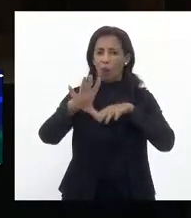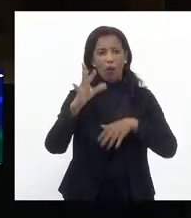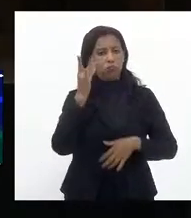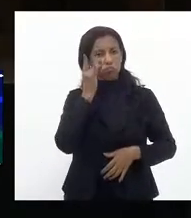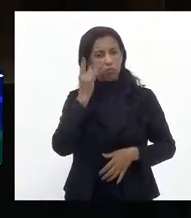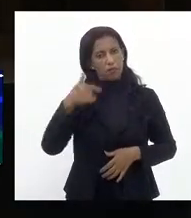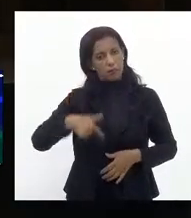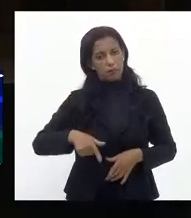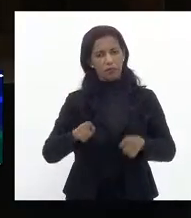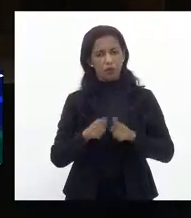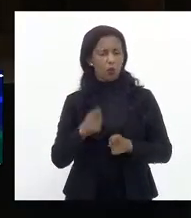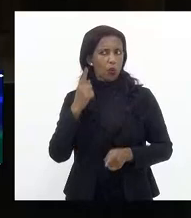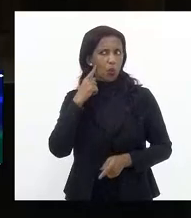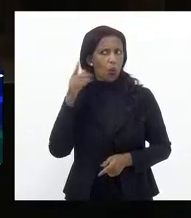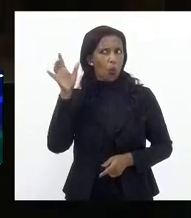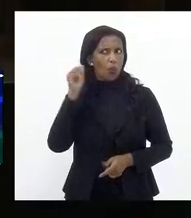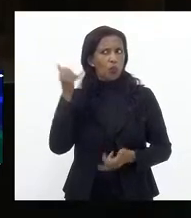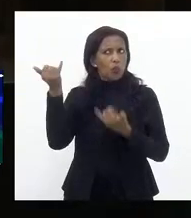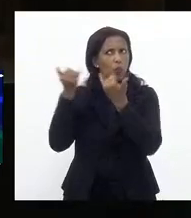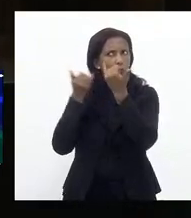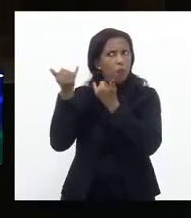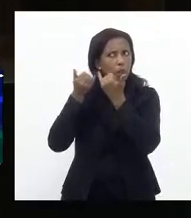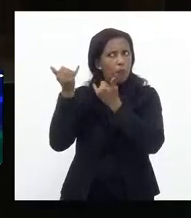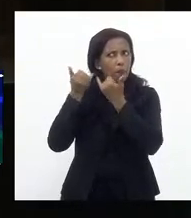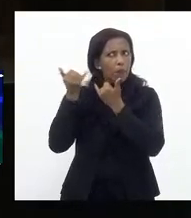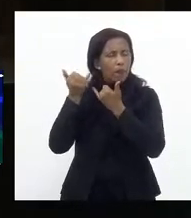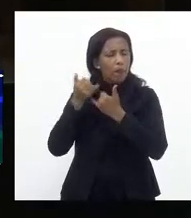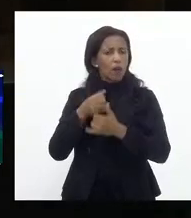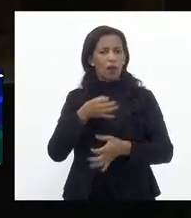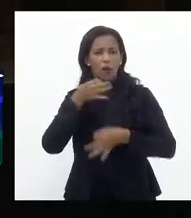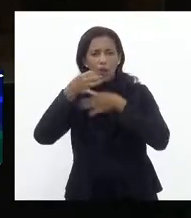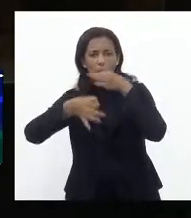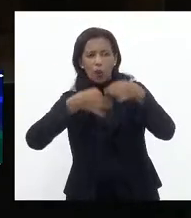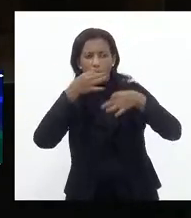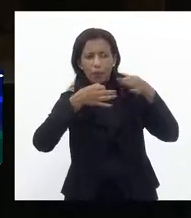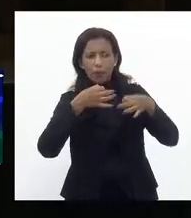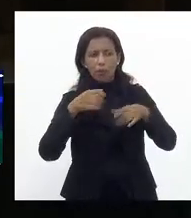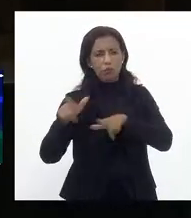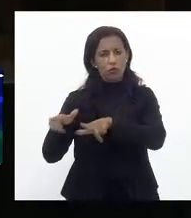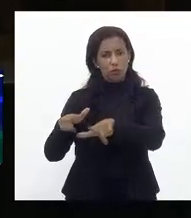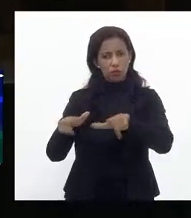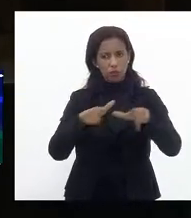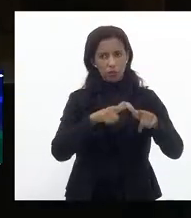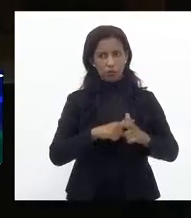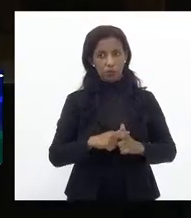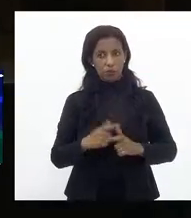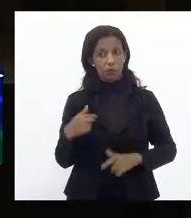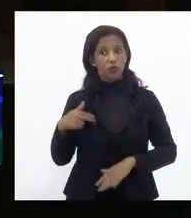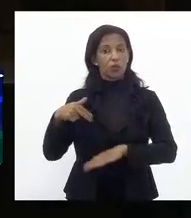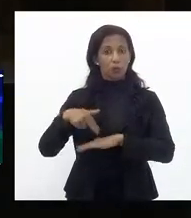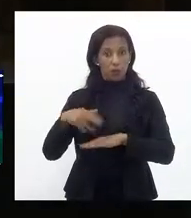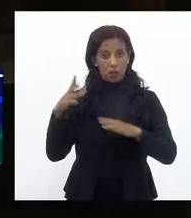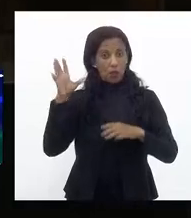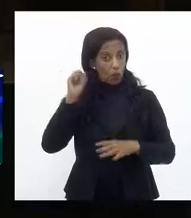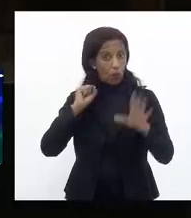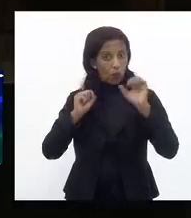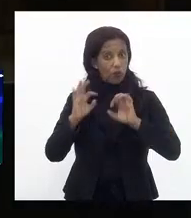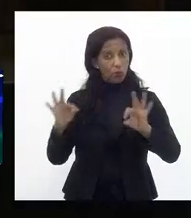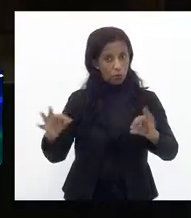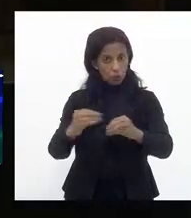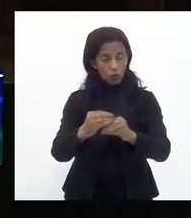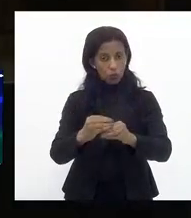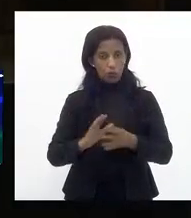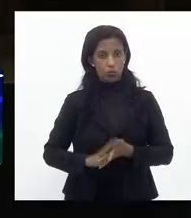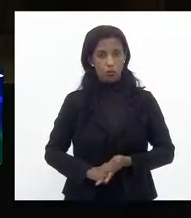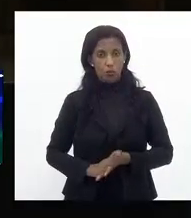presencial, ouvindo de fato o relato dos nossos servidores. Estamos aqui para ouvir todos. Porém,